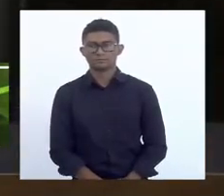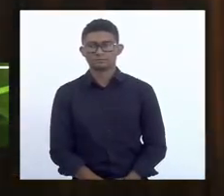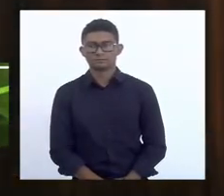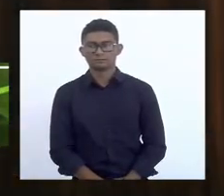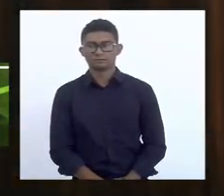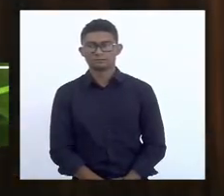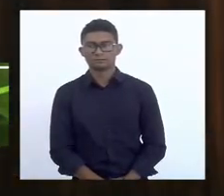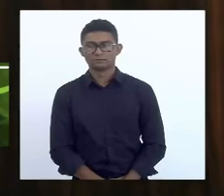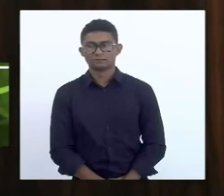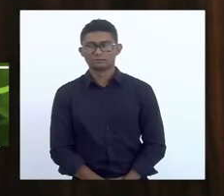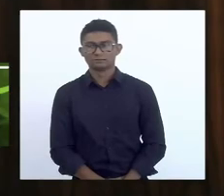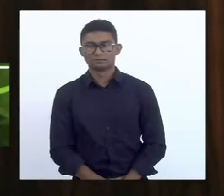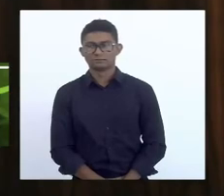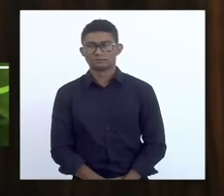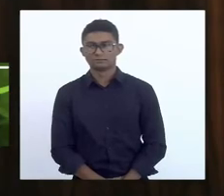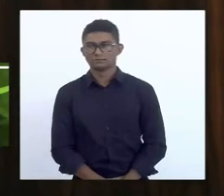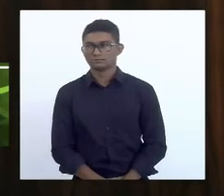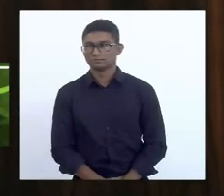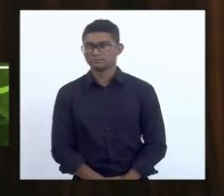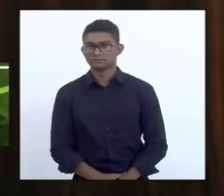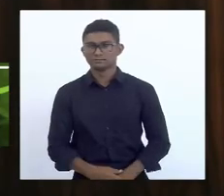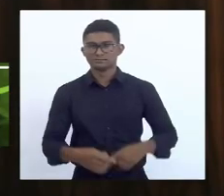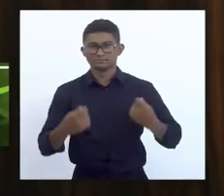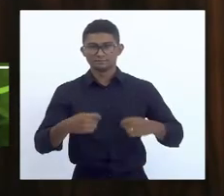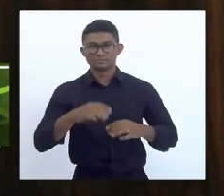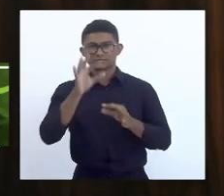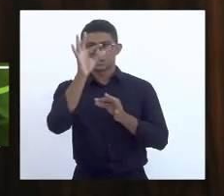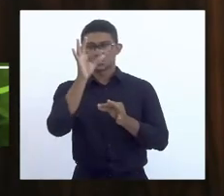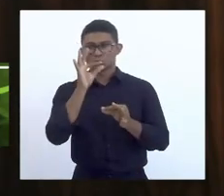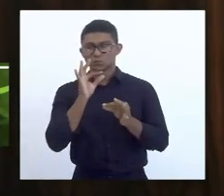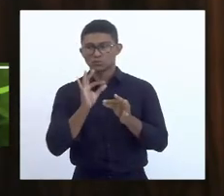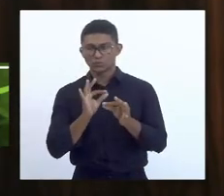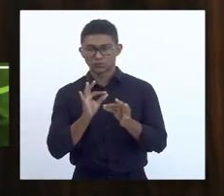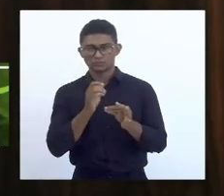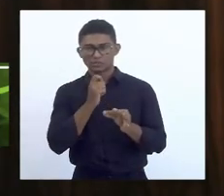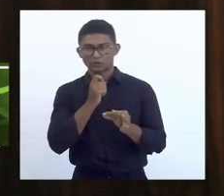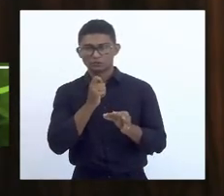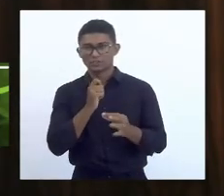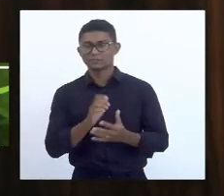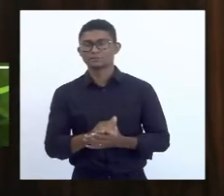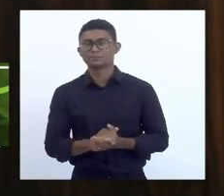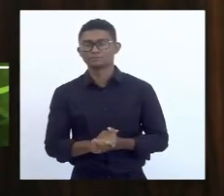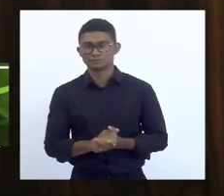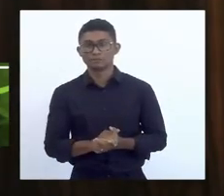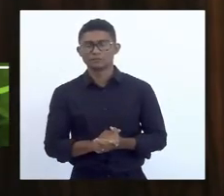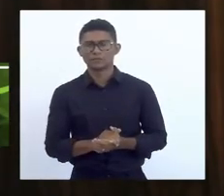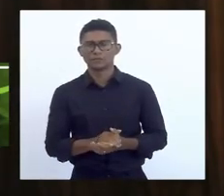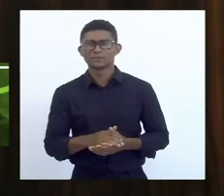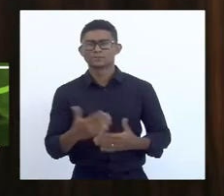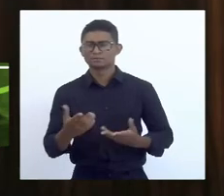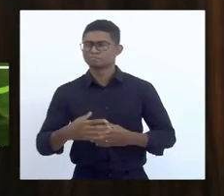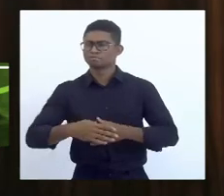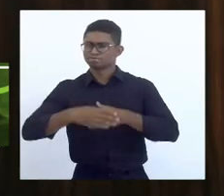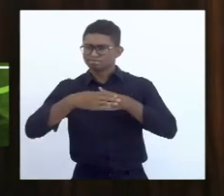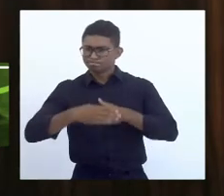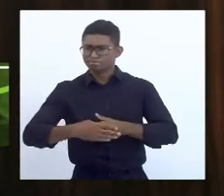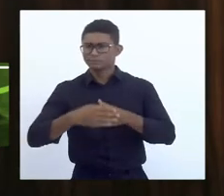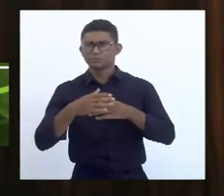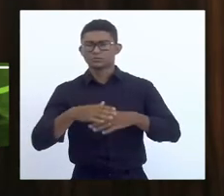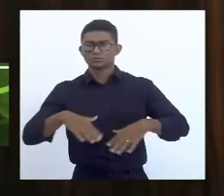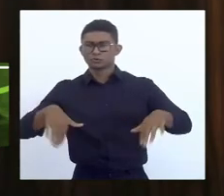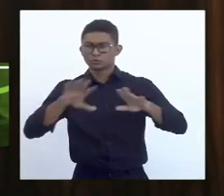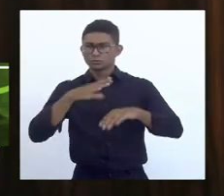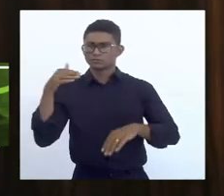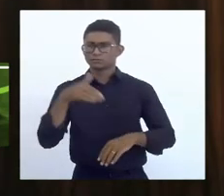Isa, é um cadinho alta, tive que abaixar o microfone aqui. Regiane, te cumprimentando, cumprimento a todos os presentes aqui. É